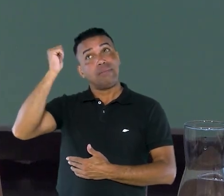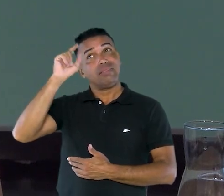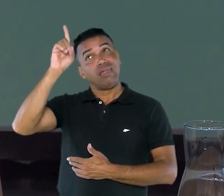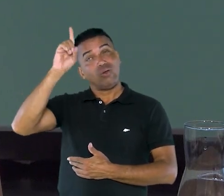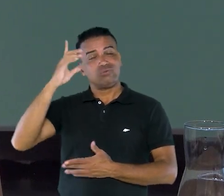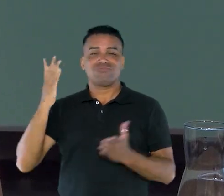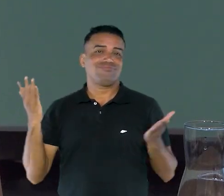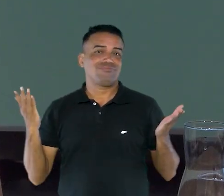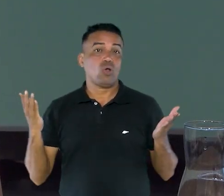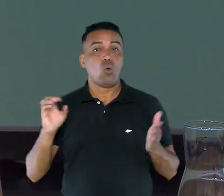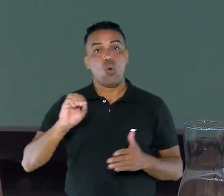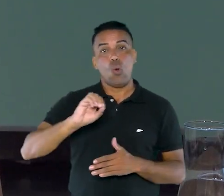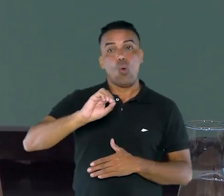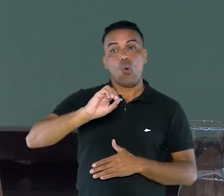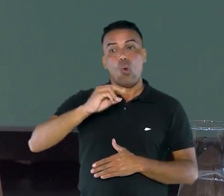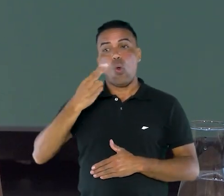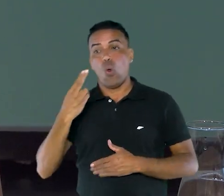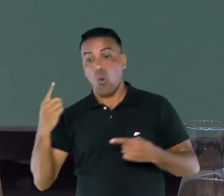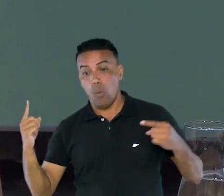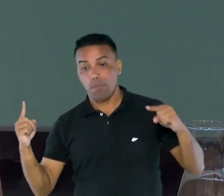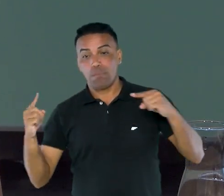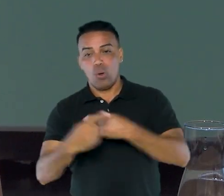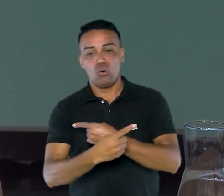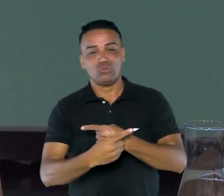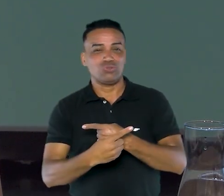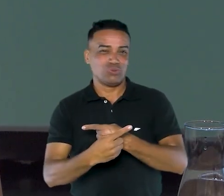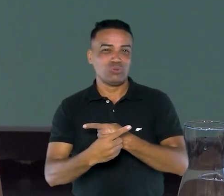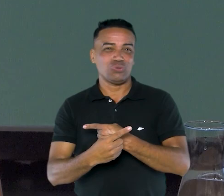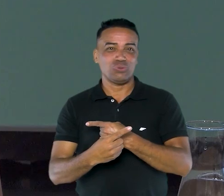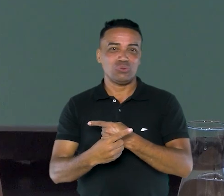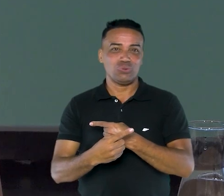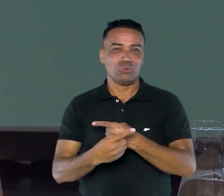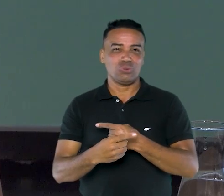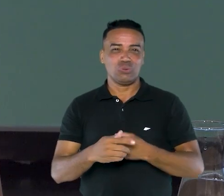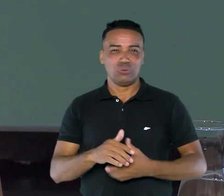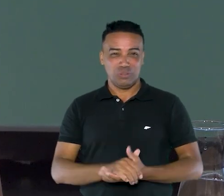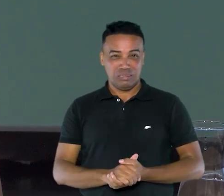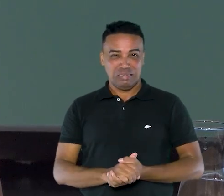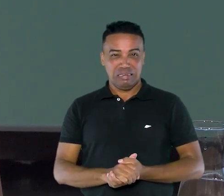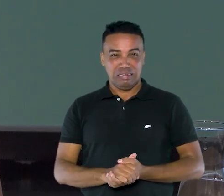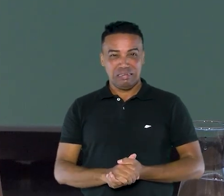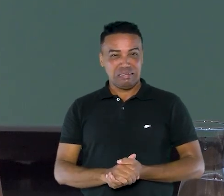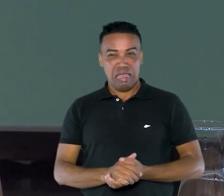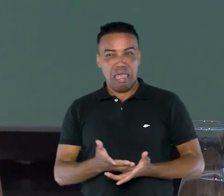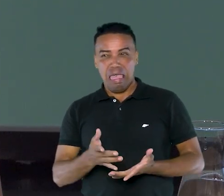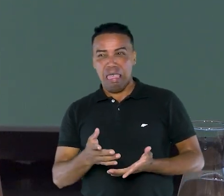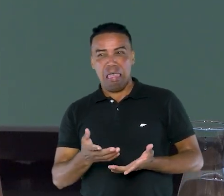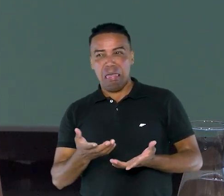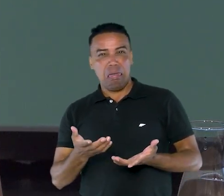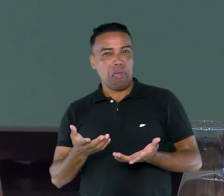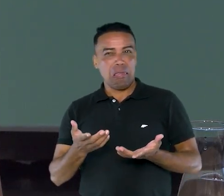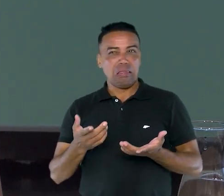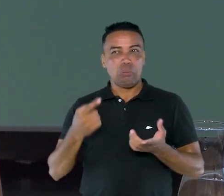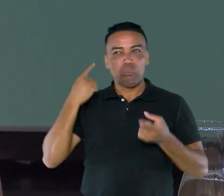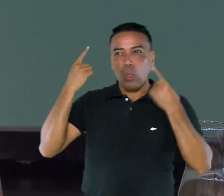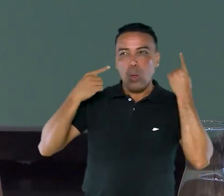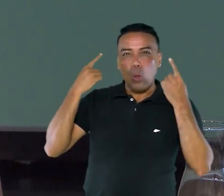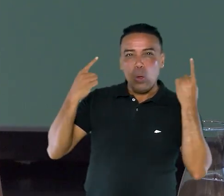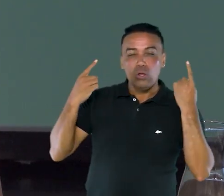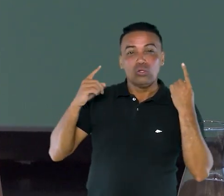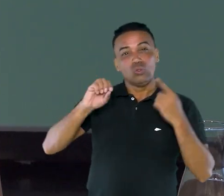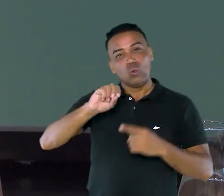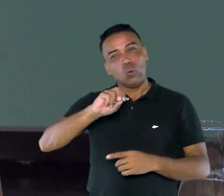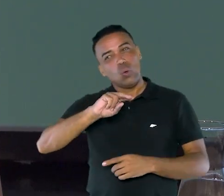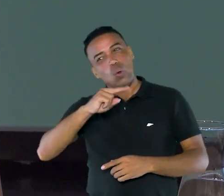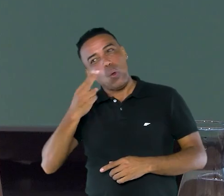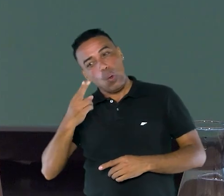a gente está no extremo oposto, que é meio delirante, maníaco, né? Ou a gente está